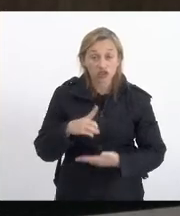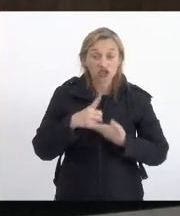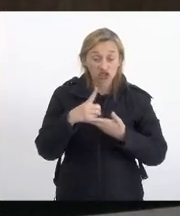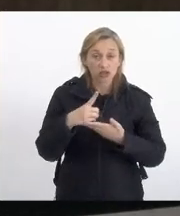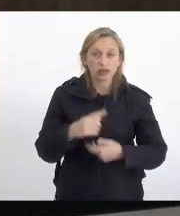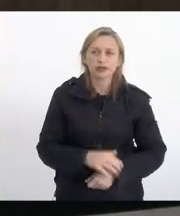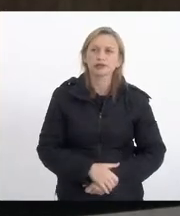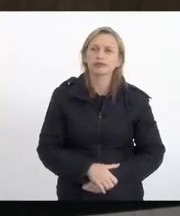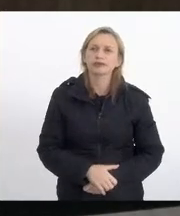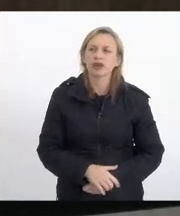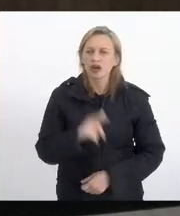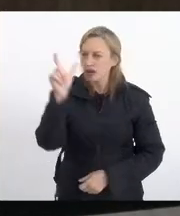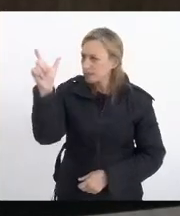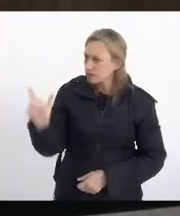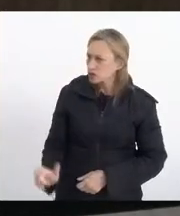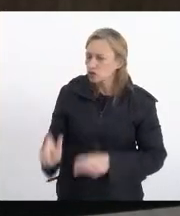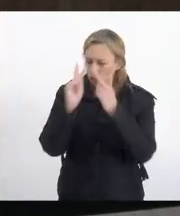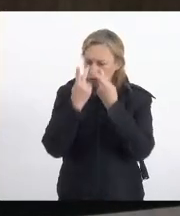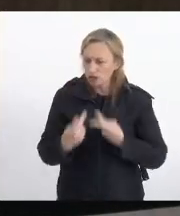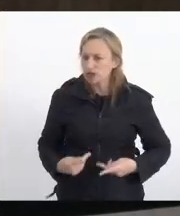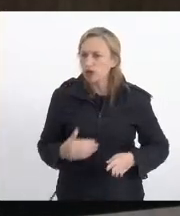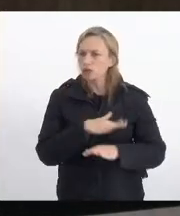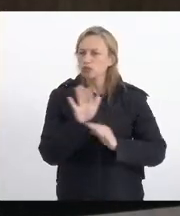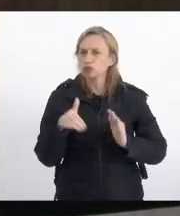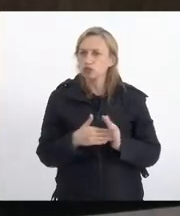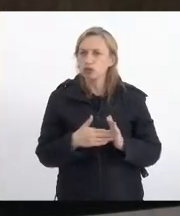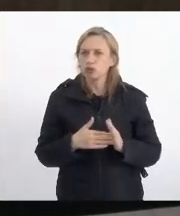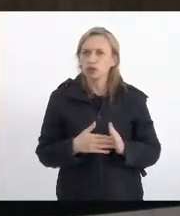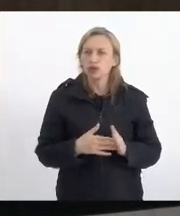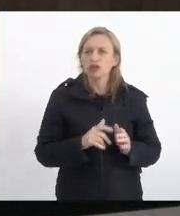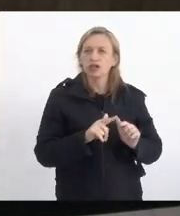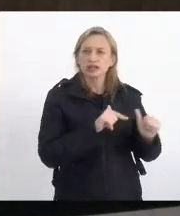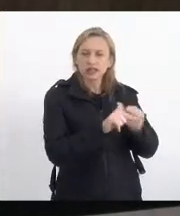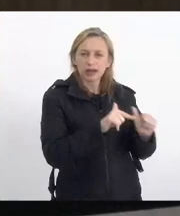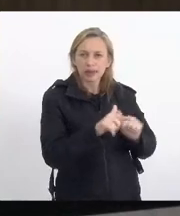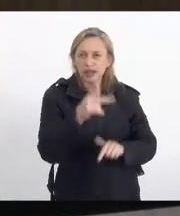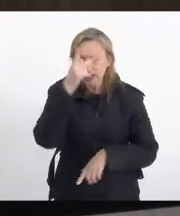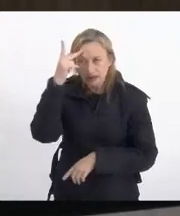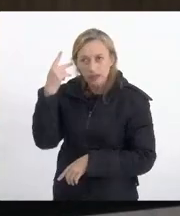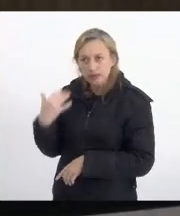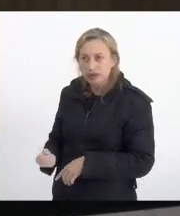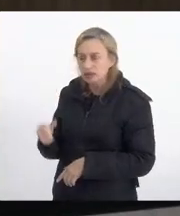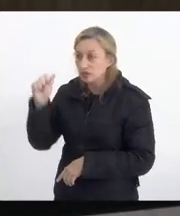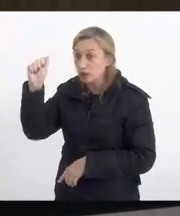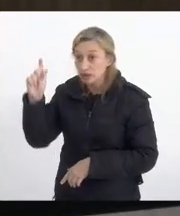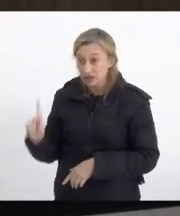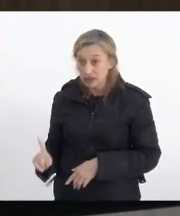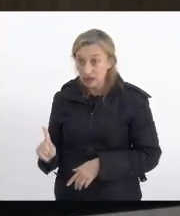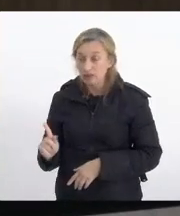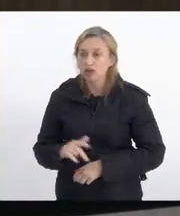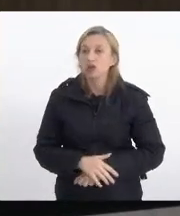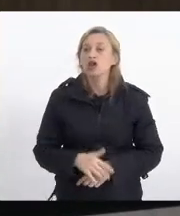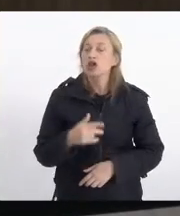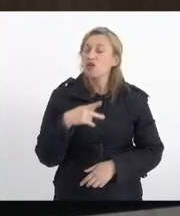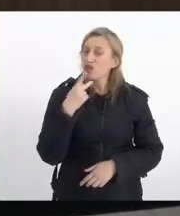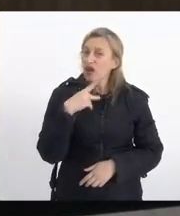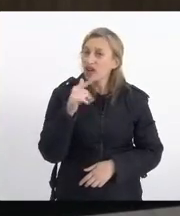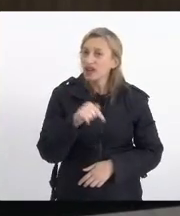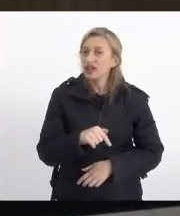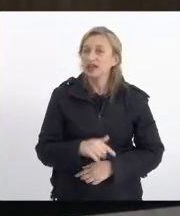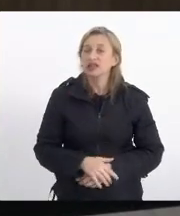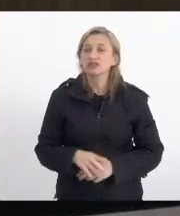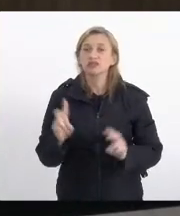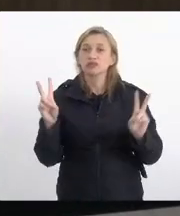entendeu? Da pessoa humana como um todo. Seja o ativo ou inativo pensionista. E eu venho falar